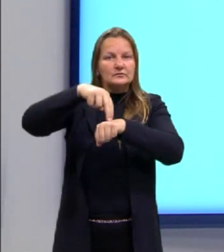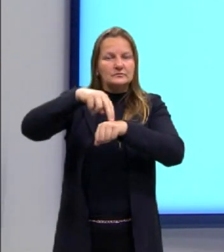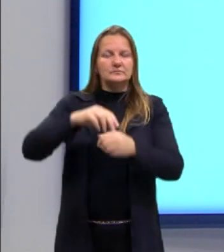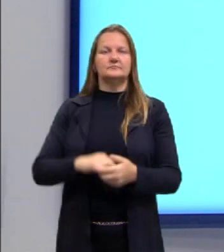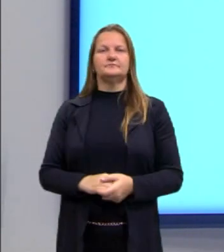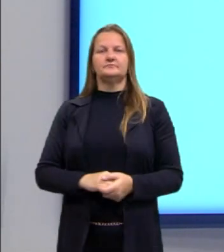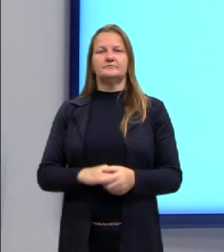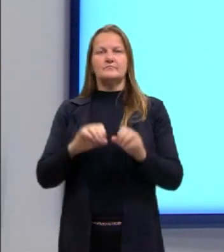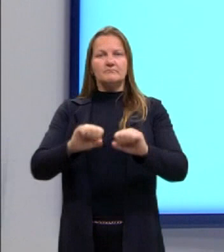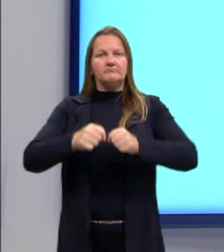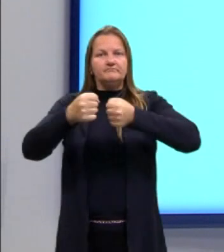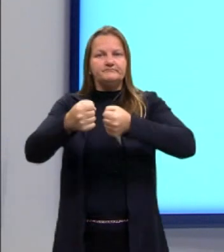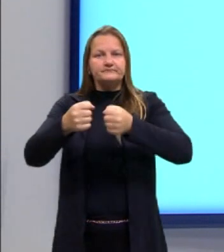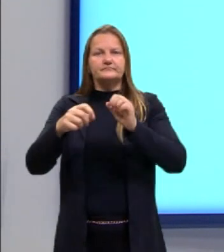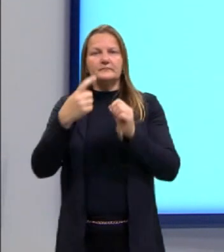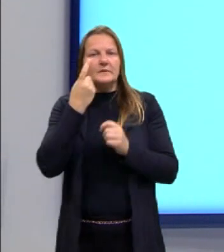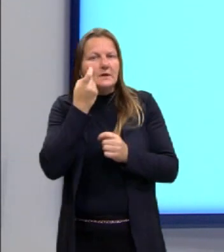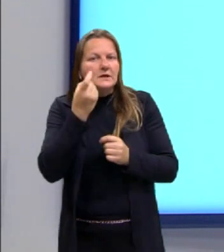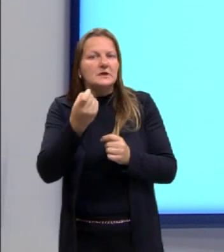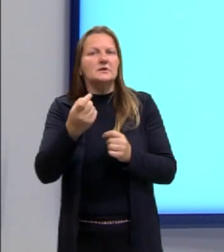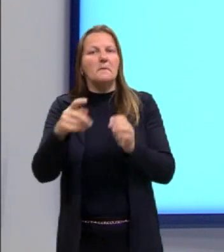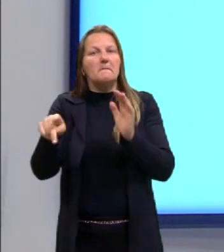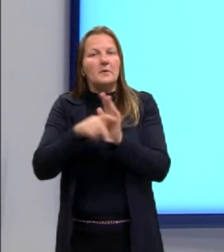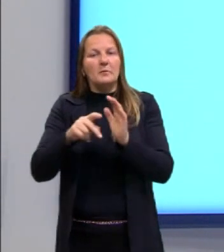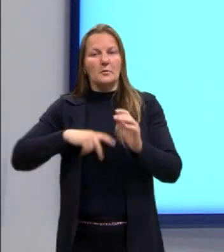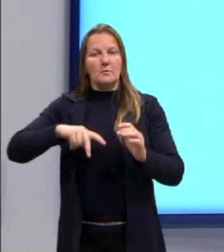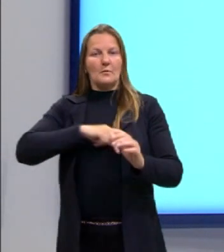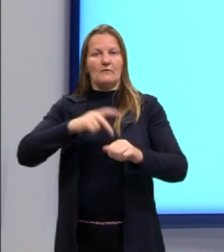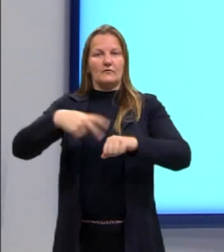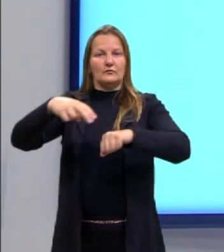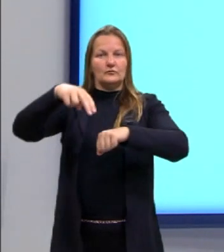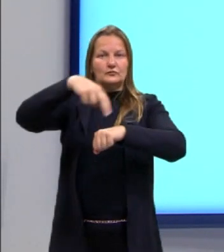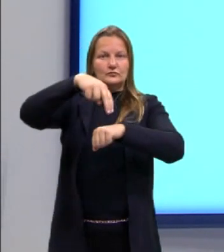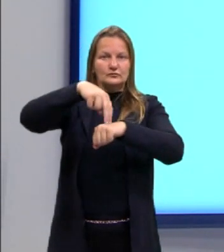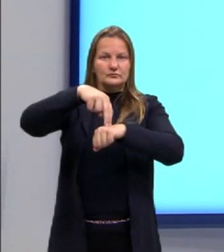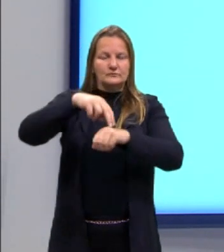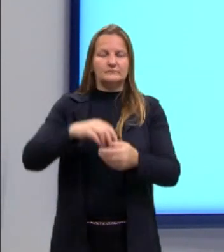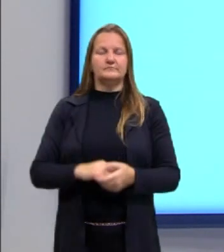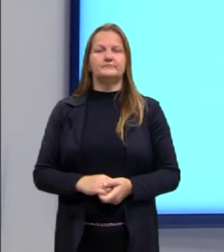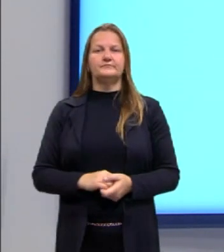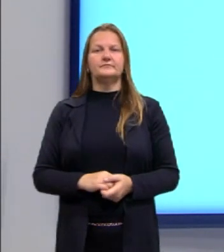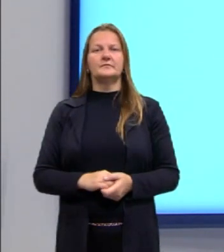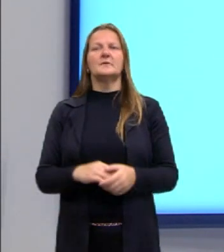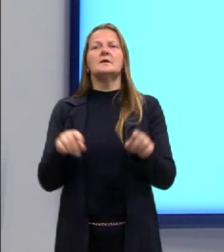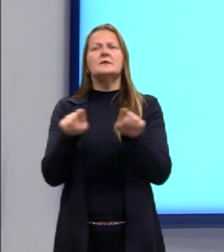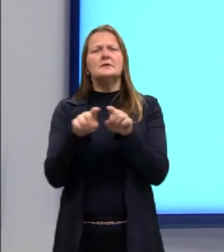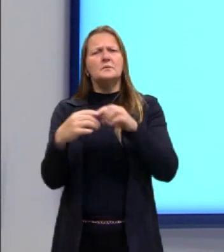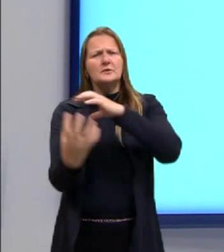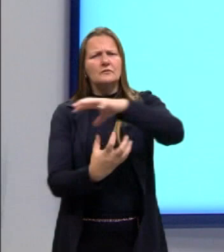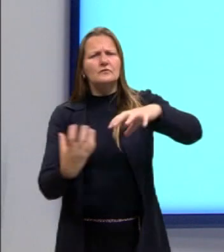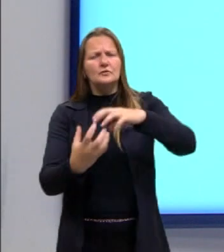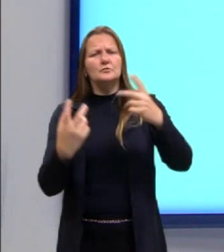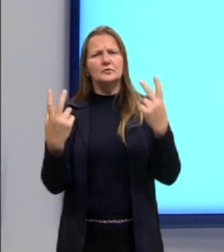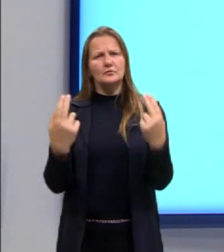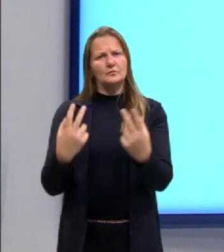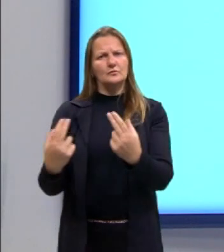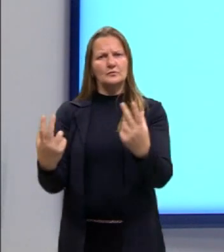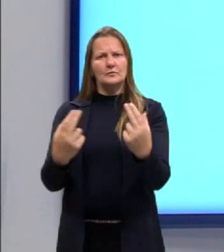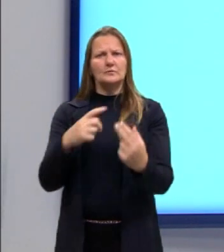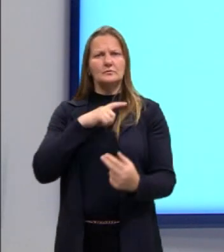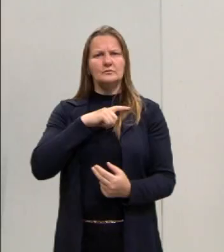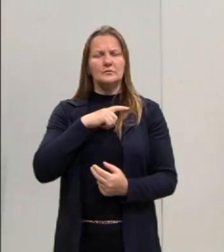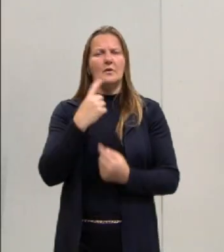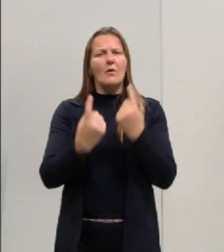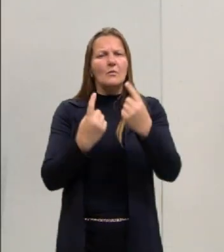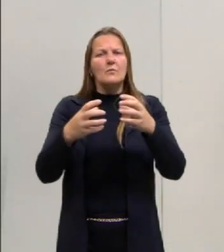defendesse os interesses da Nação e uma outra coisa que essas diferentes revoluções vão ter em comum é que elas